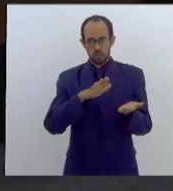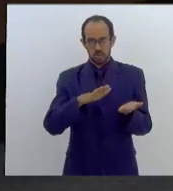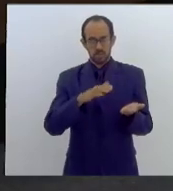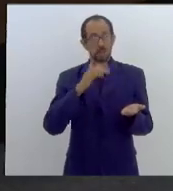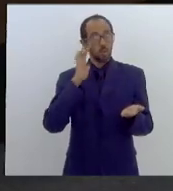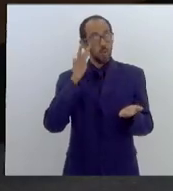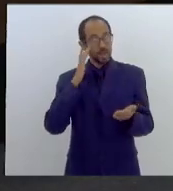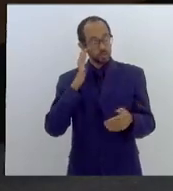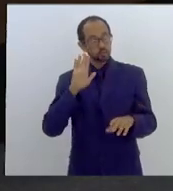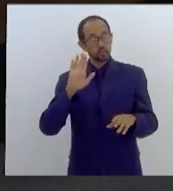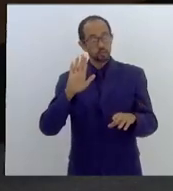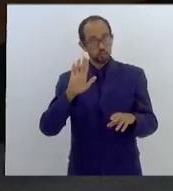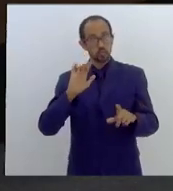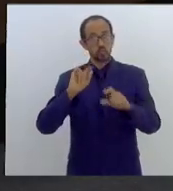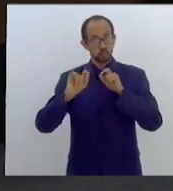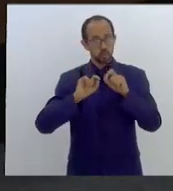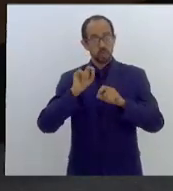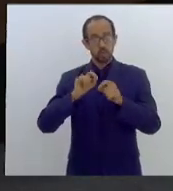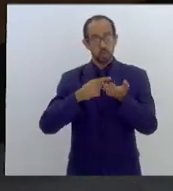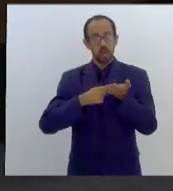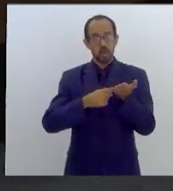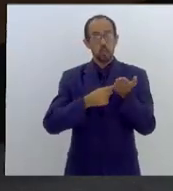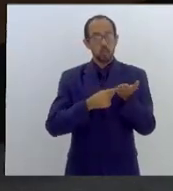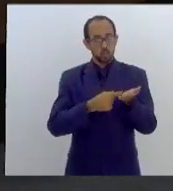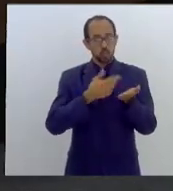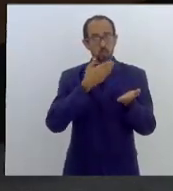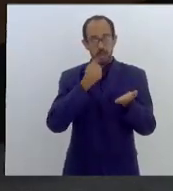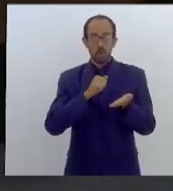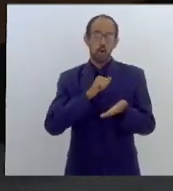acordo melhor do que nada.